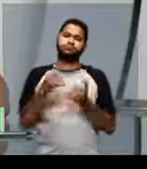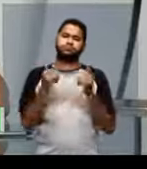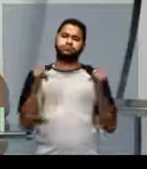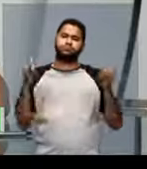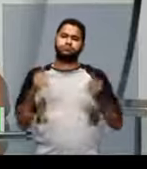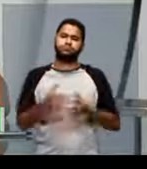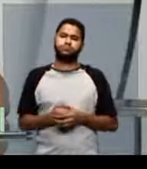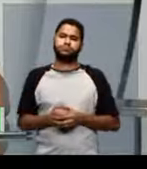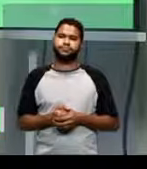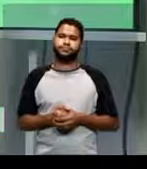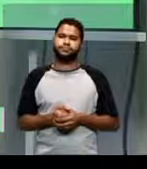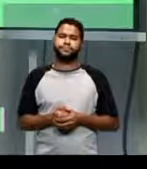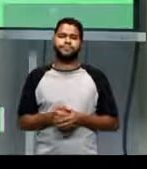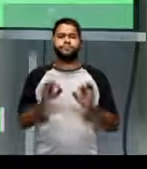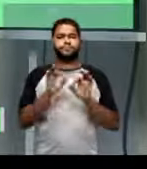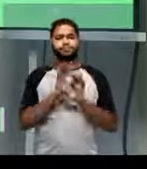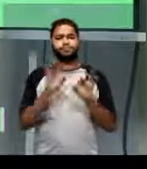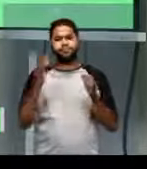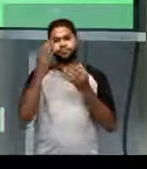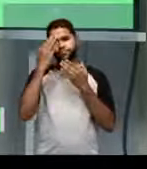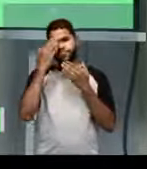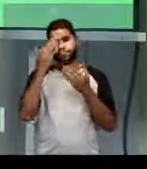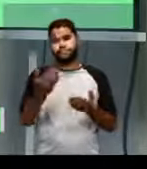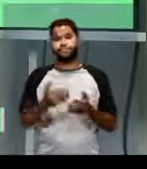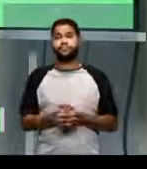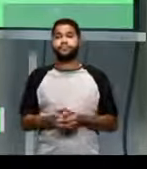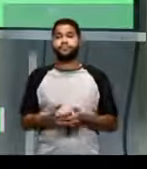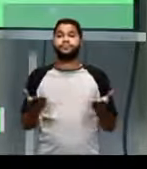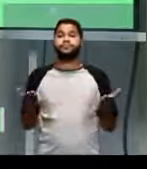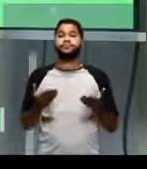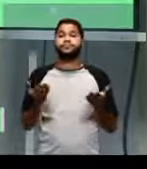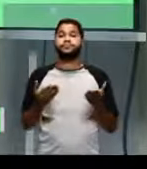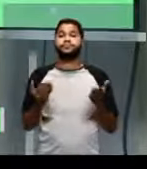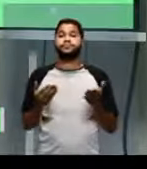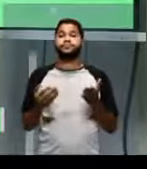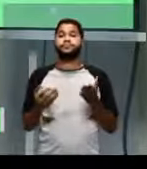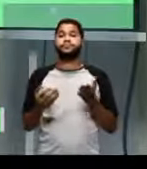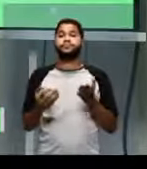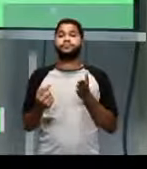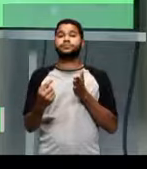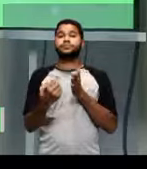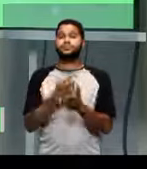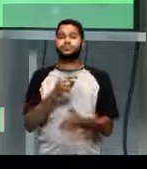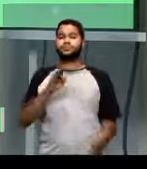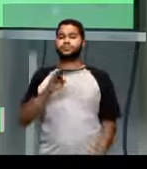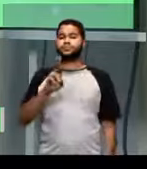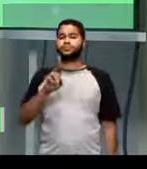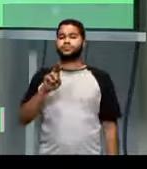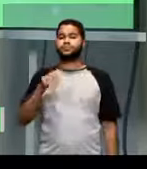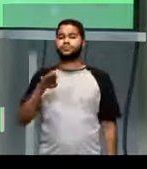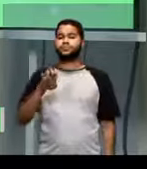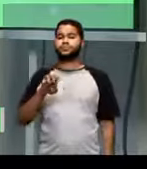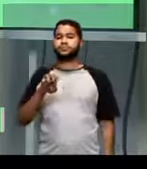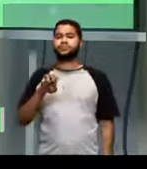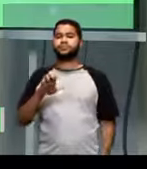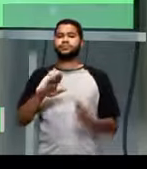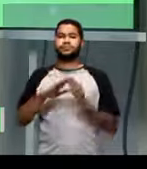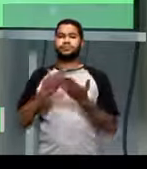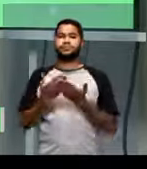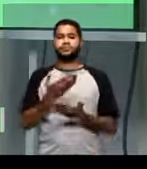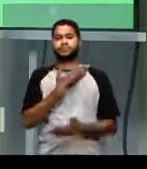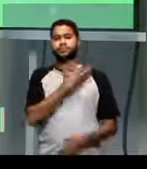energia. Isso, ótimo, muito obrigada. E agora a dúvida é do Brenner, é da Escola Estadual Dr.